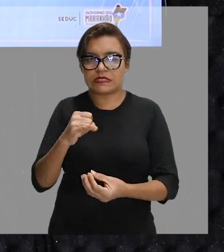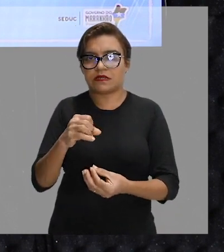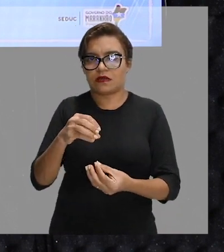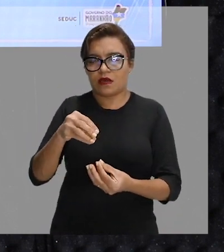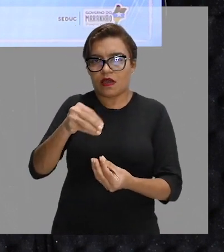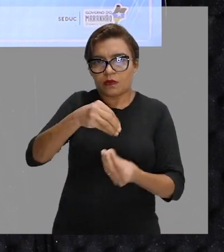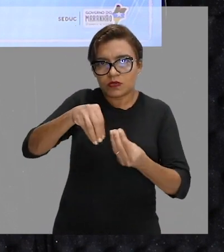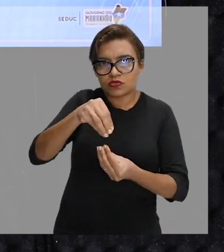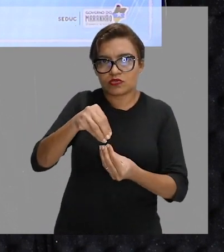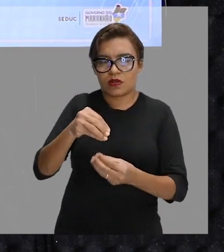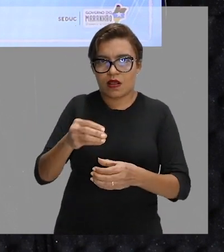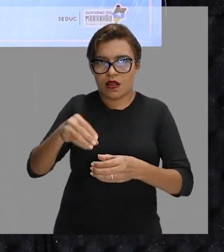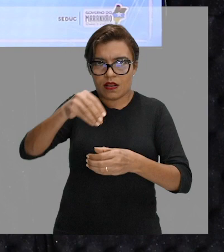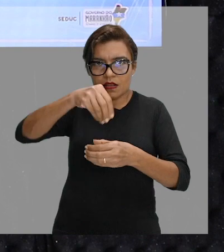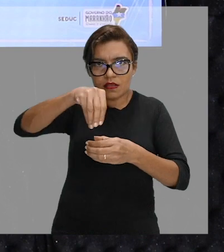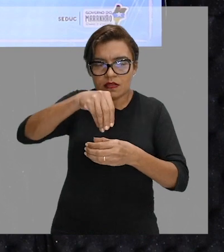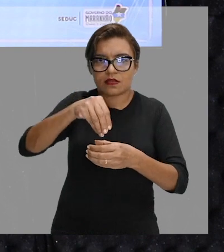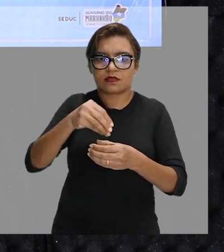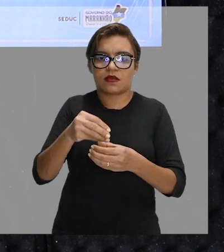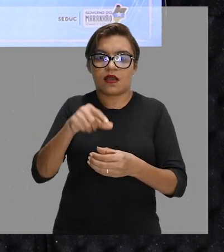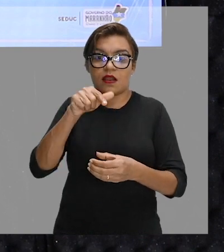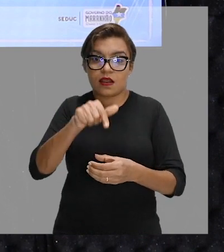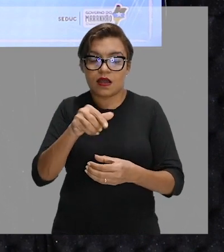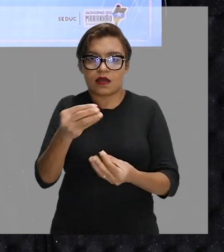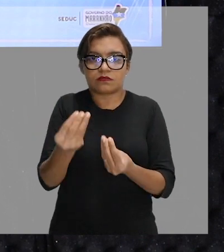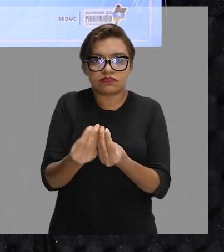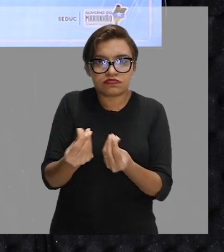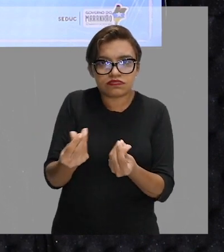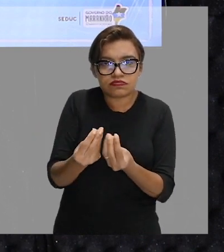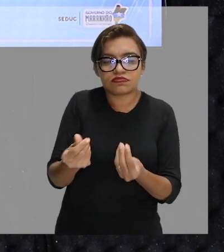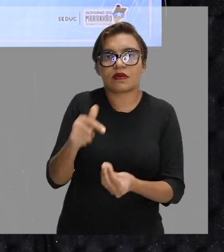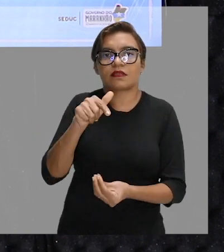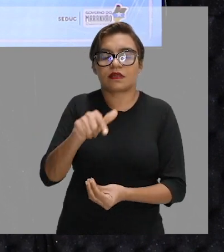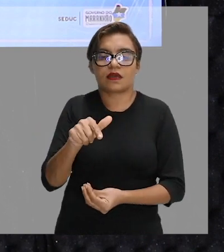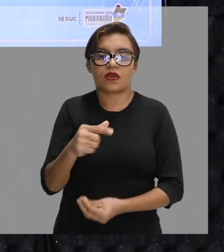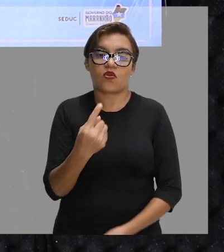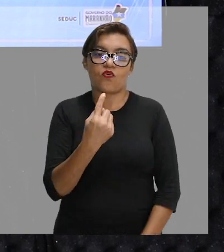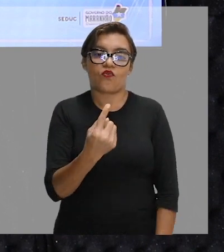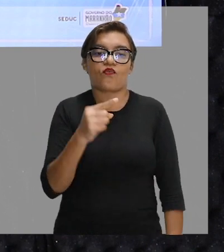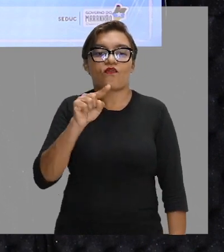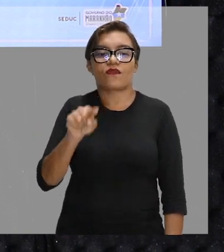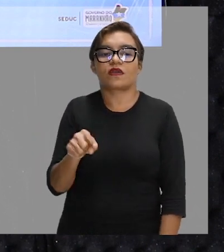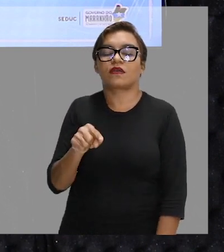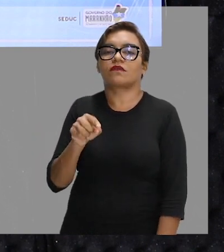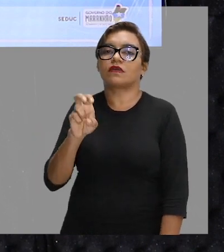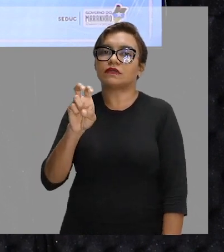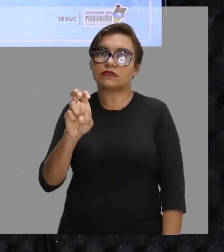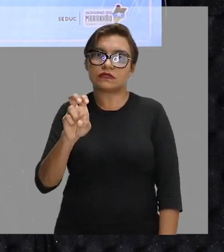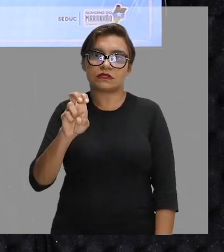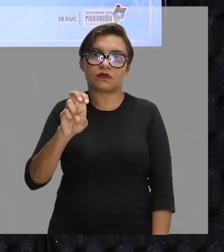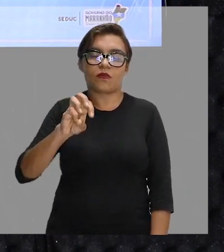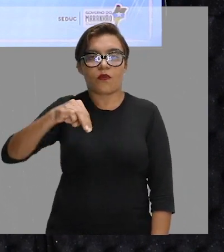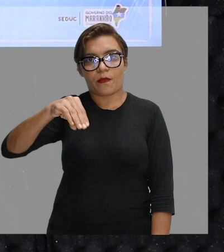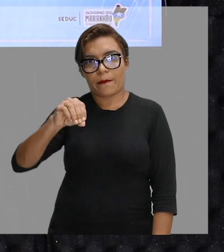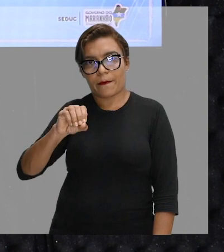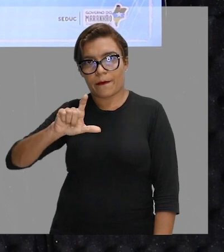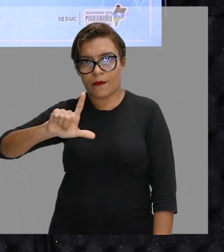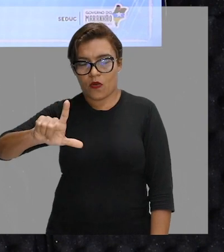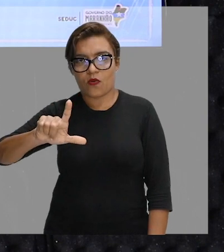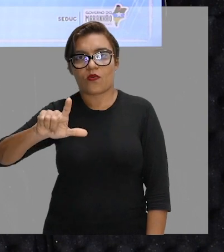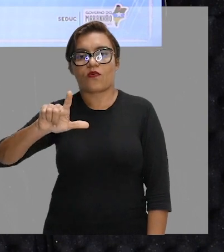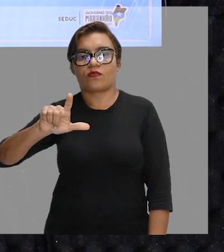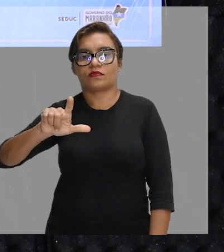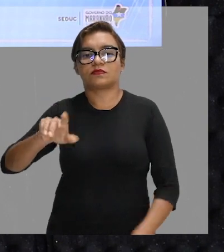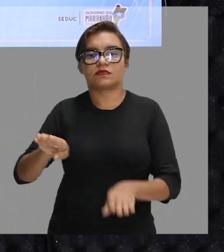1,5 mol de NaCl, na solução eu vou ter 1,5 mol de Na+, e